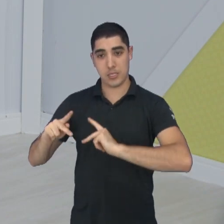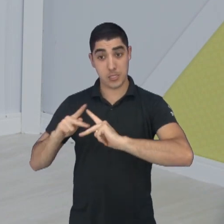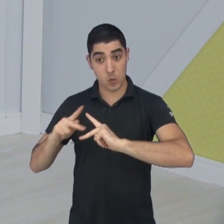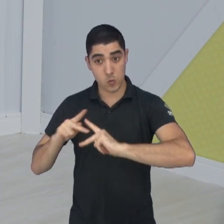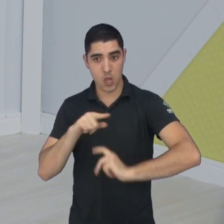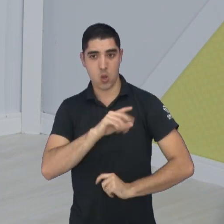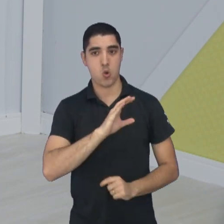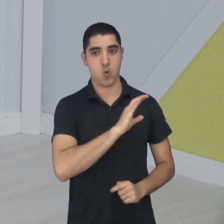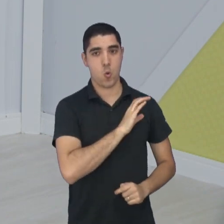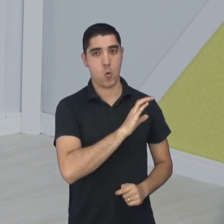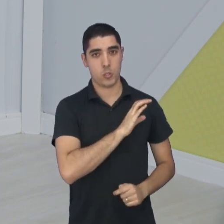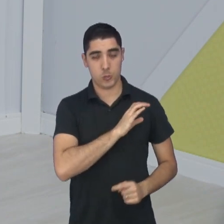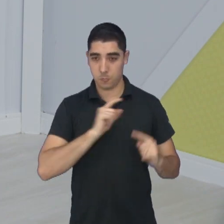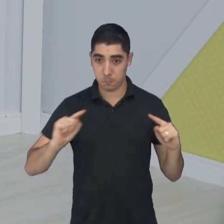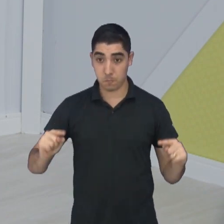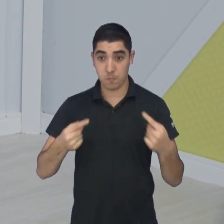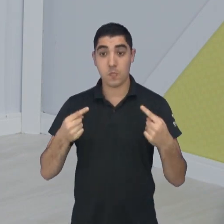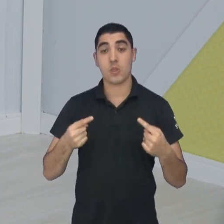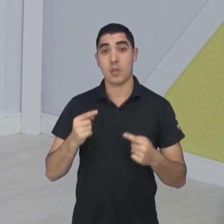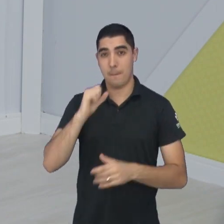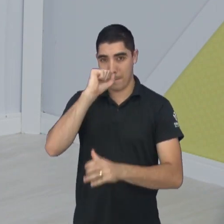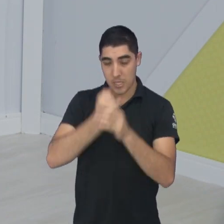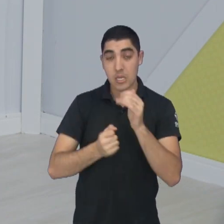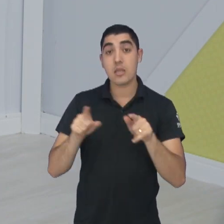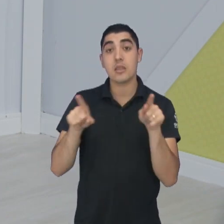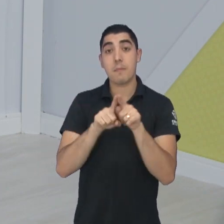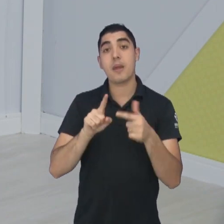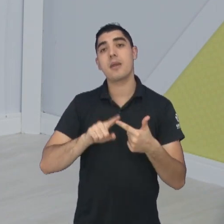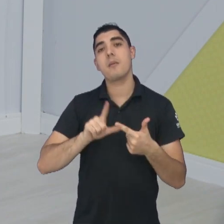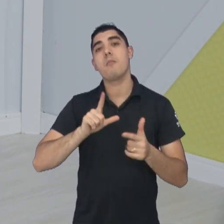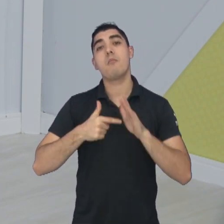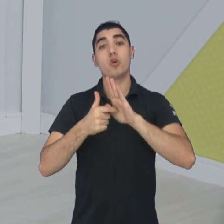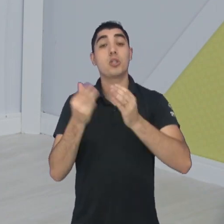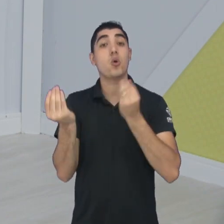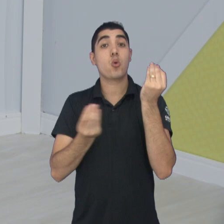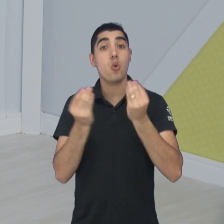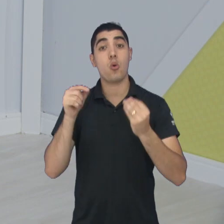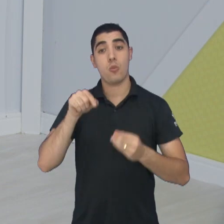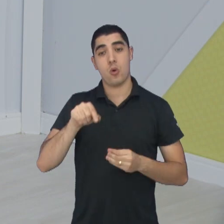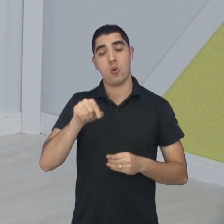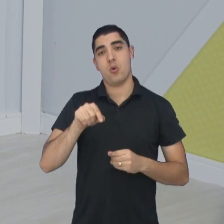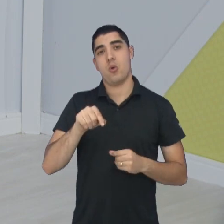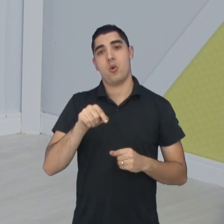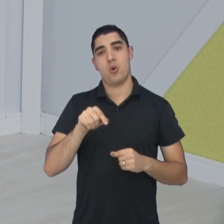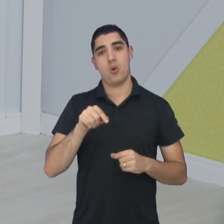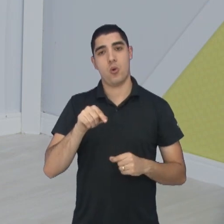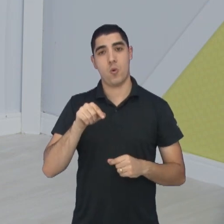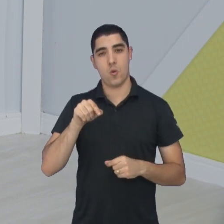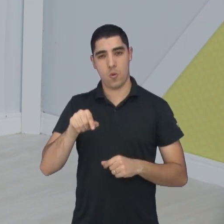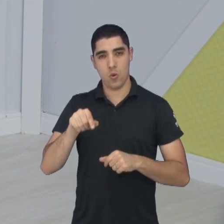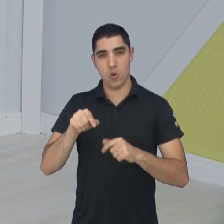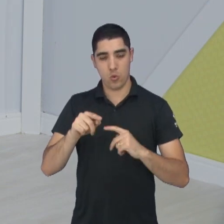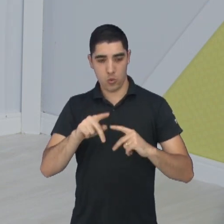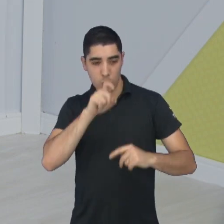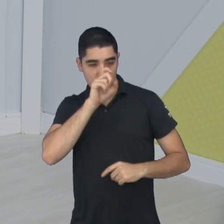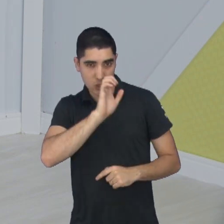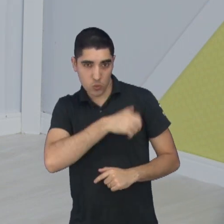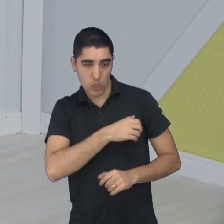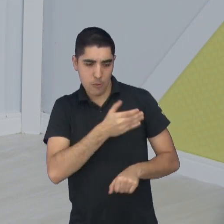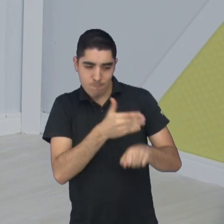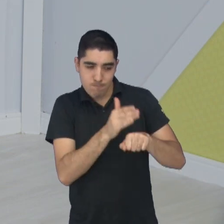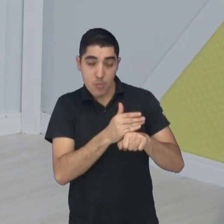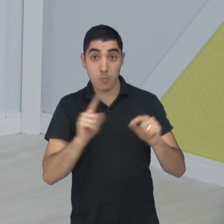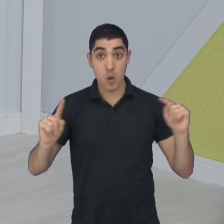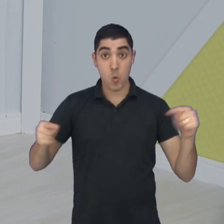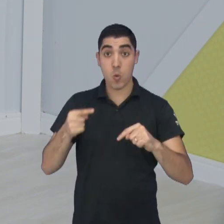detalhes desse jogo e muito mais. Tem a preparação aí do São José contra o jogo da Ponte, contra a Portuguesa. Enfim, tem muito assunto para a